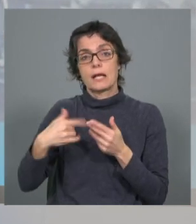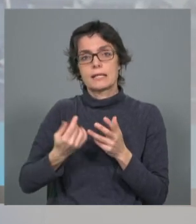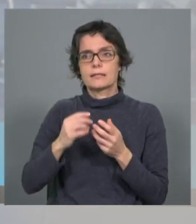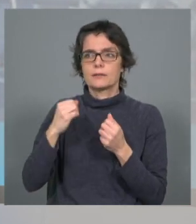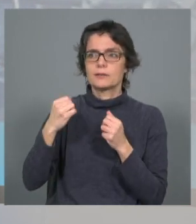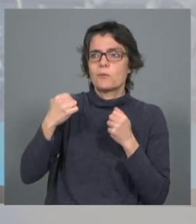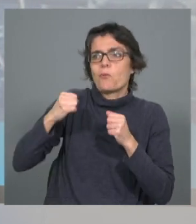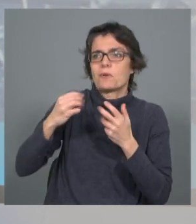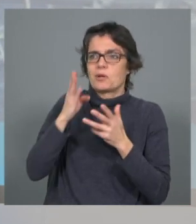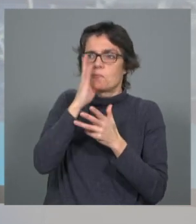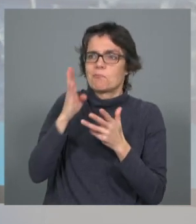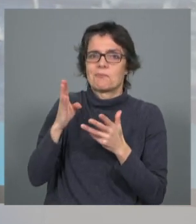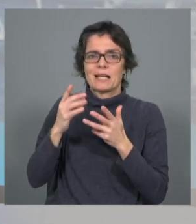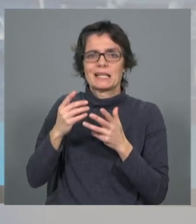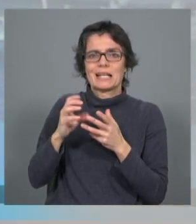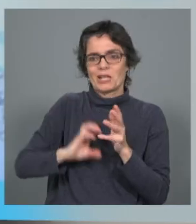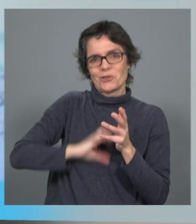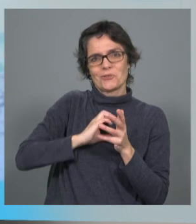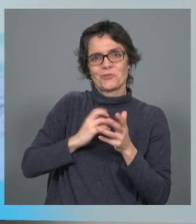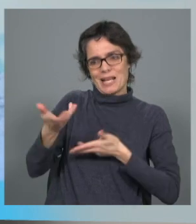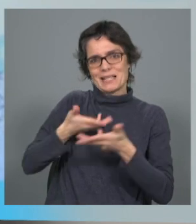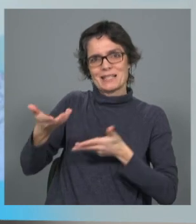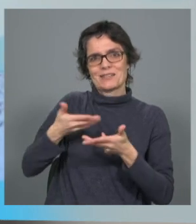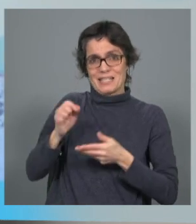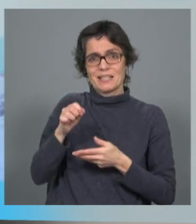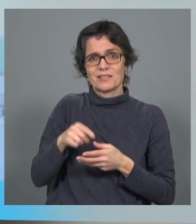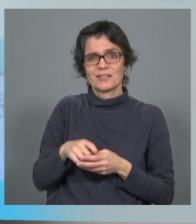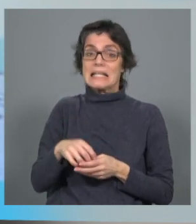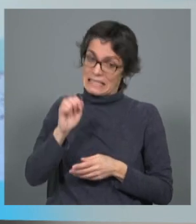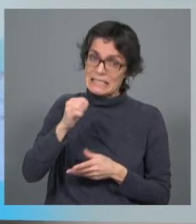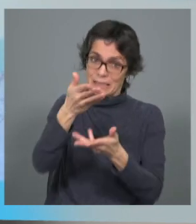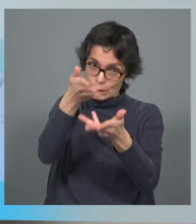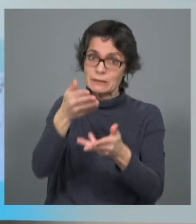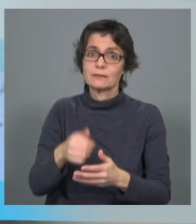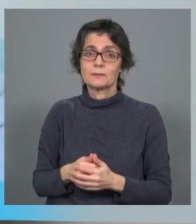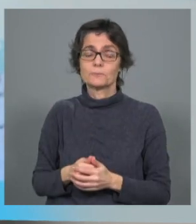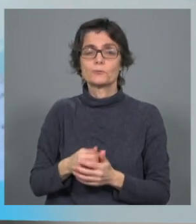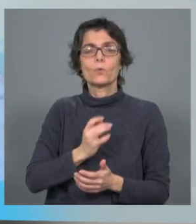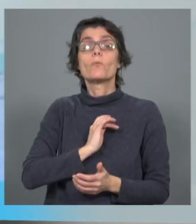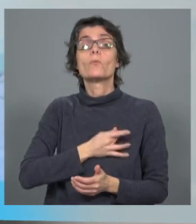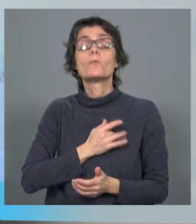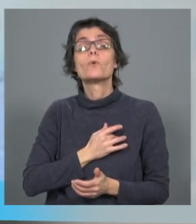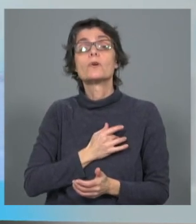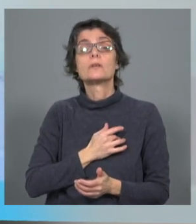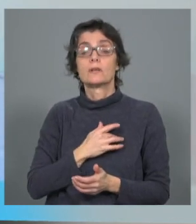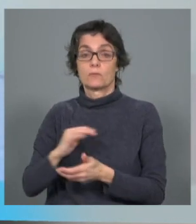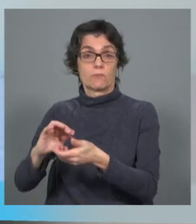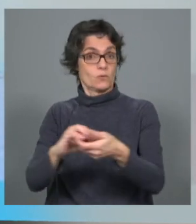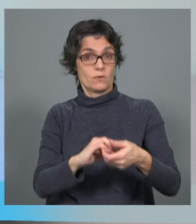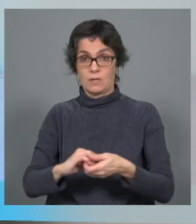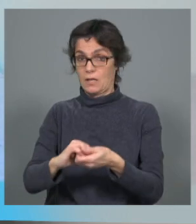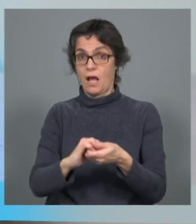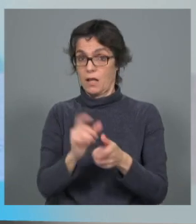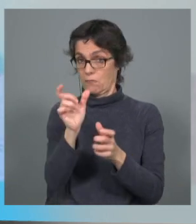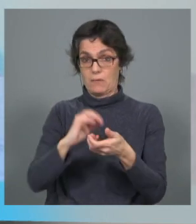somos chamados isso que está a levar por diante. Em cima da mesa, ou seja, um amor, uma solidariedade, para utilizar, mas